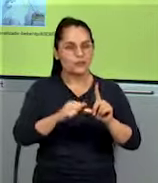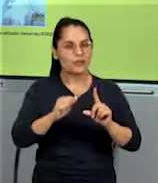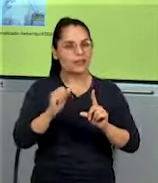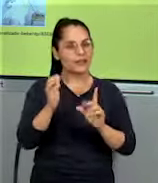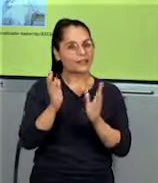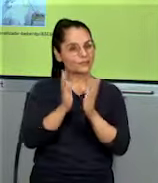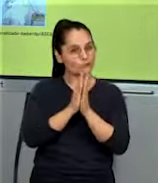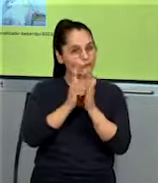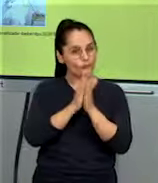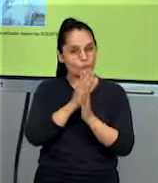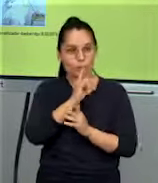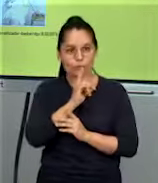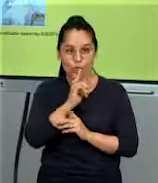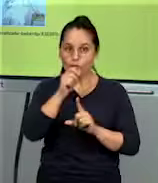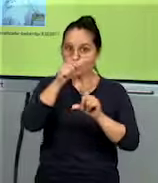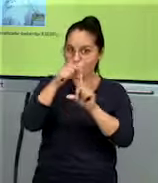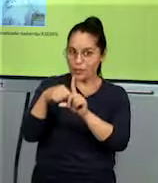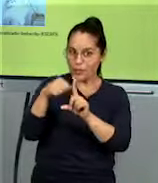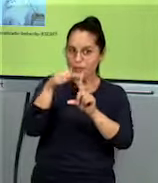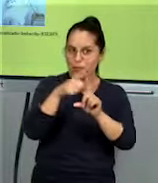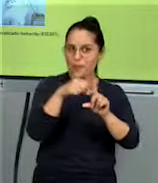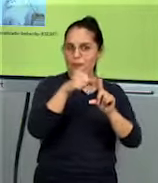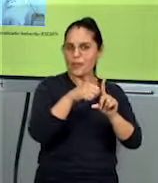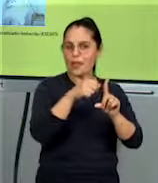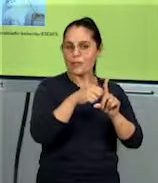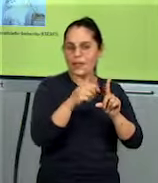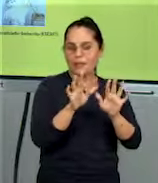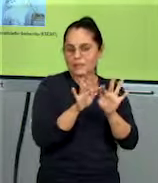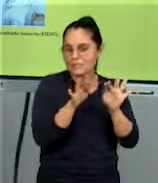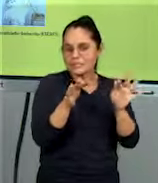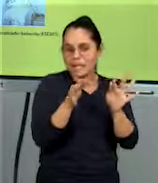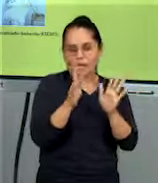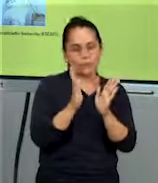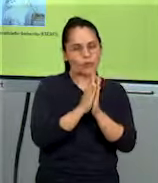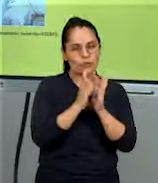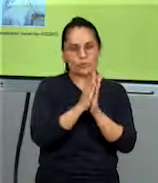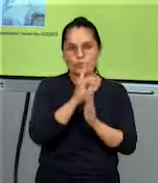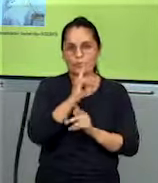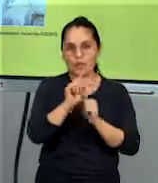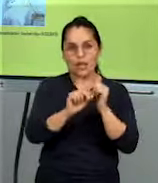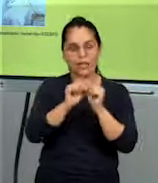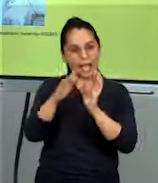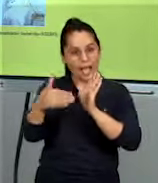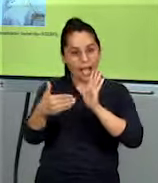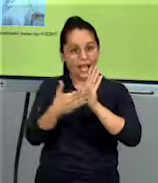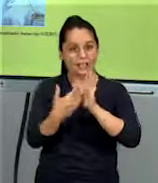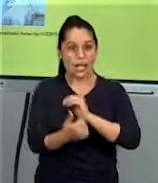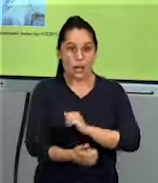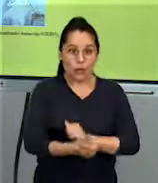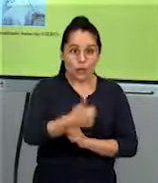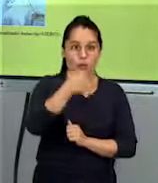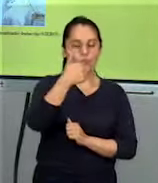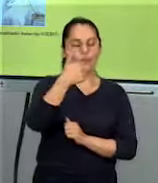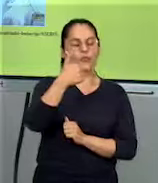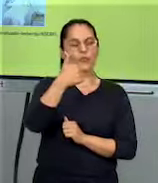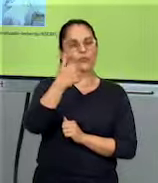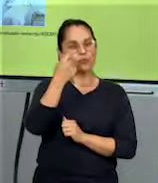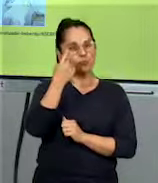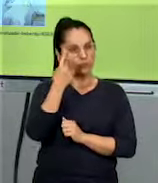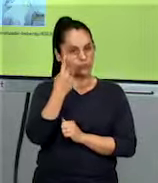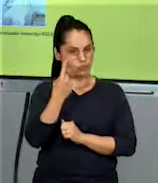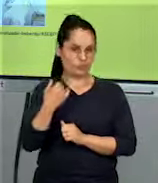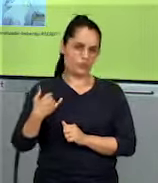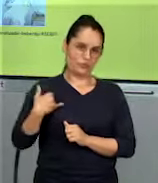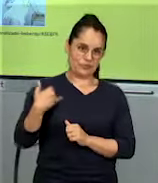aí, todo mês tem uma pequena comemoraçãozinha até chegar na primeira comemoração de